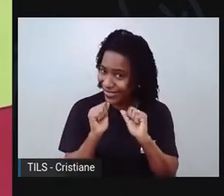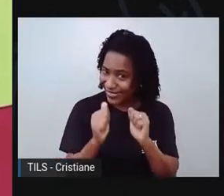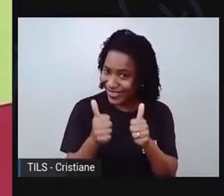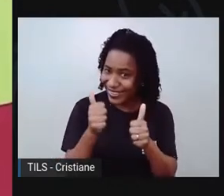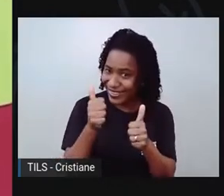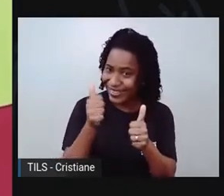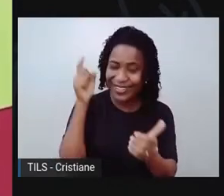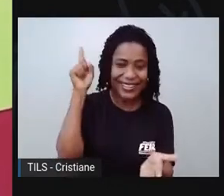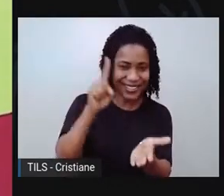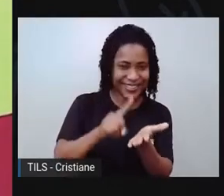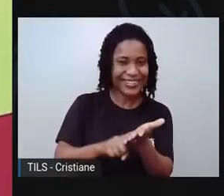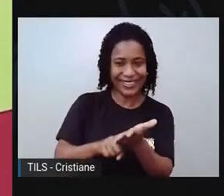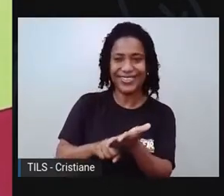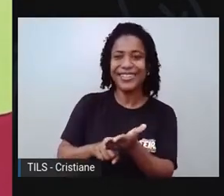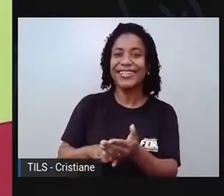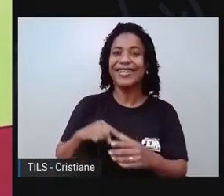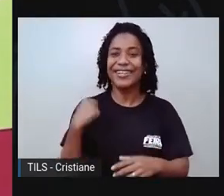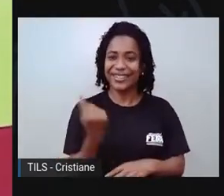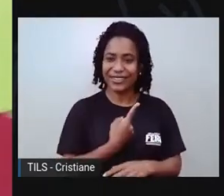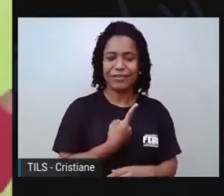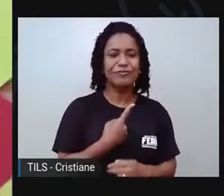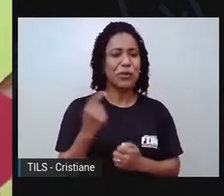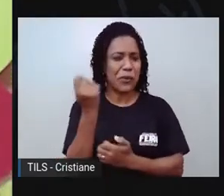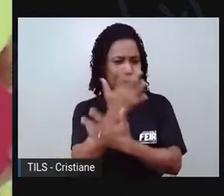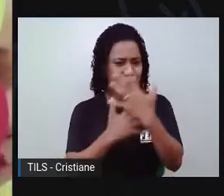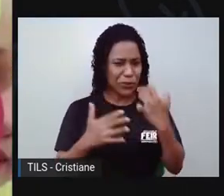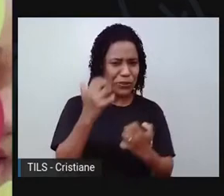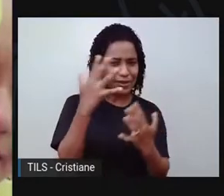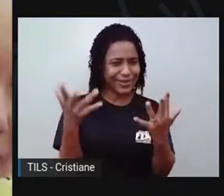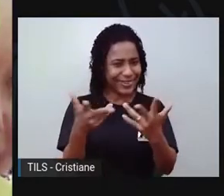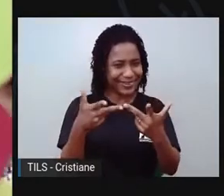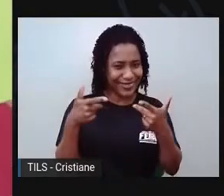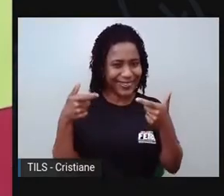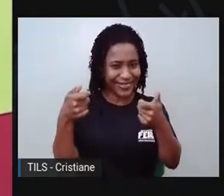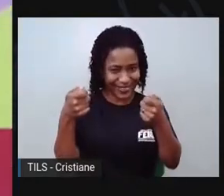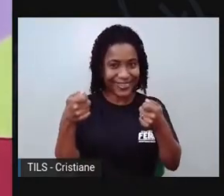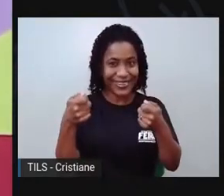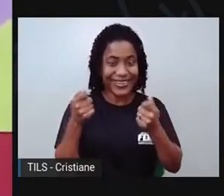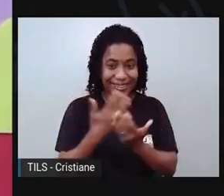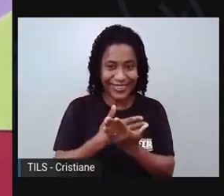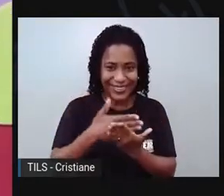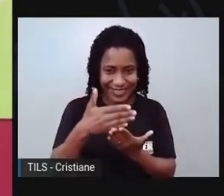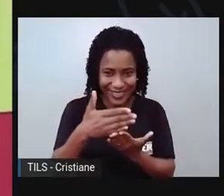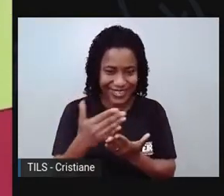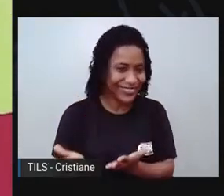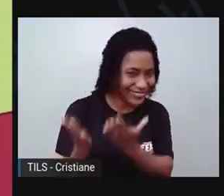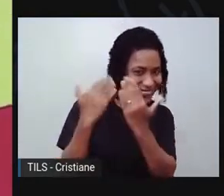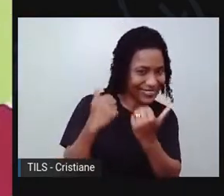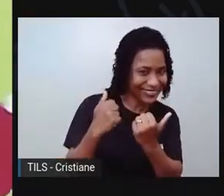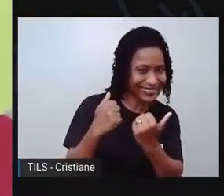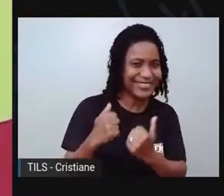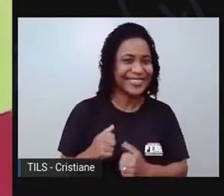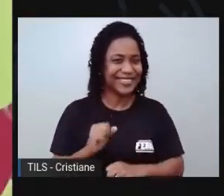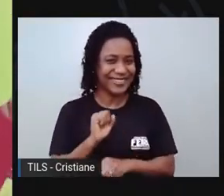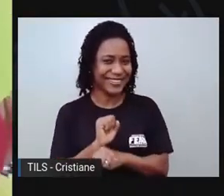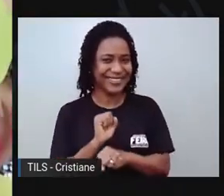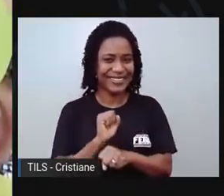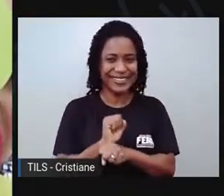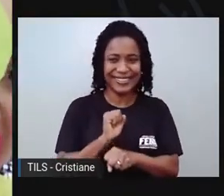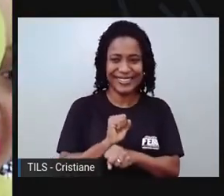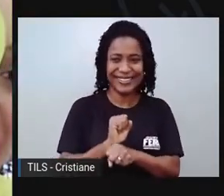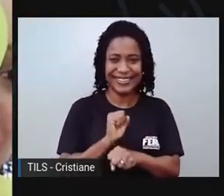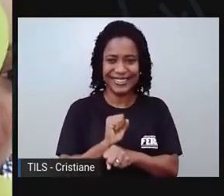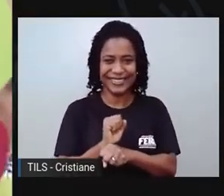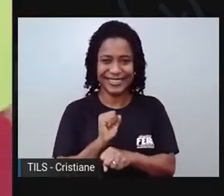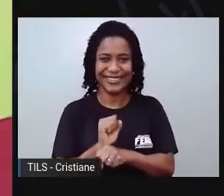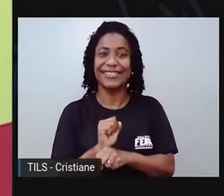pode contar sim, porque a gente capricha, viu? Vamos começar? Vamos! Vamos lá, eu já estou pronta. Você tem que